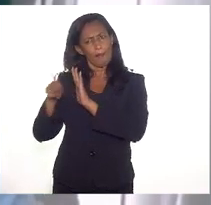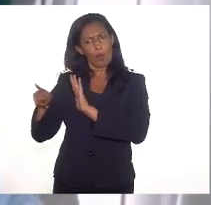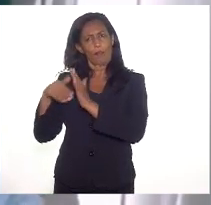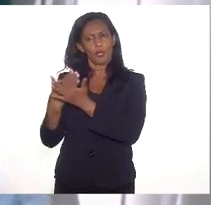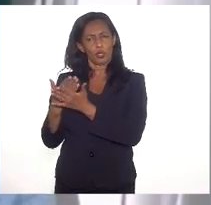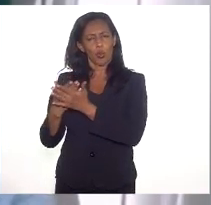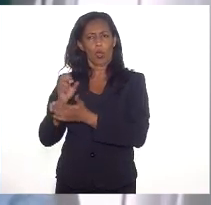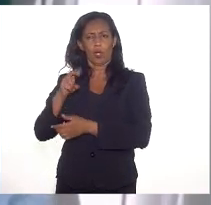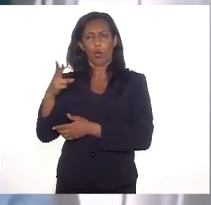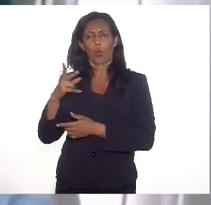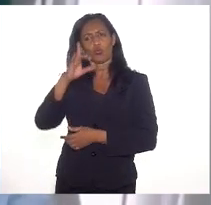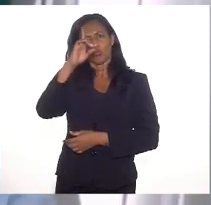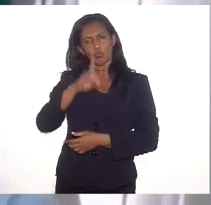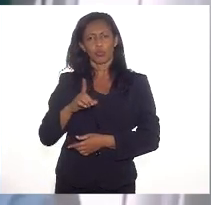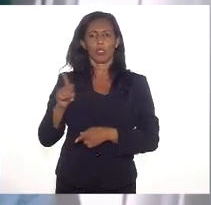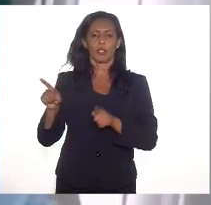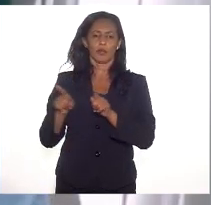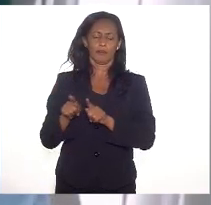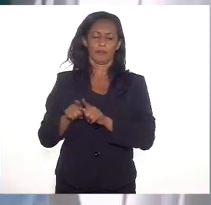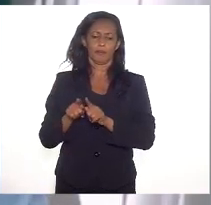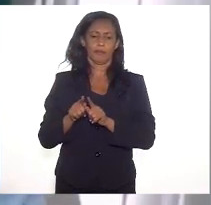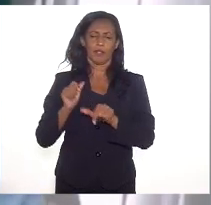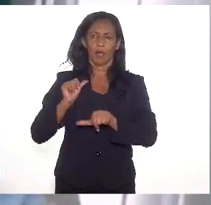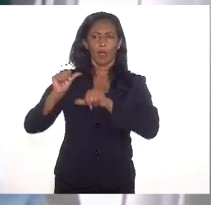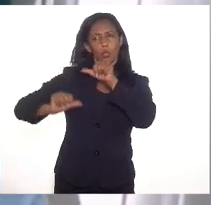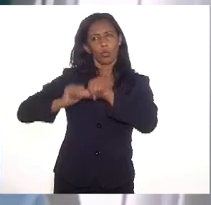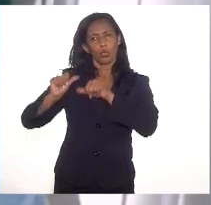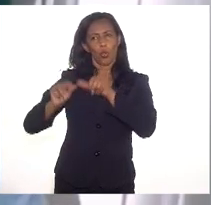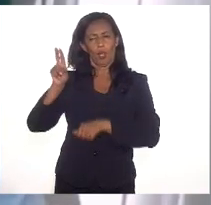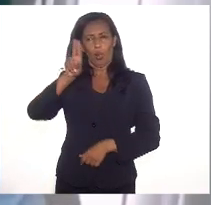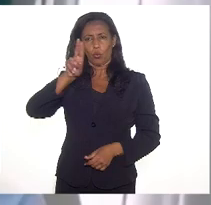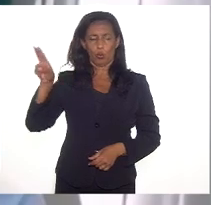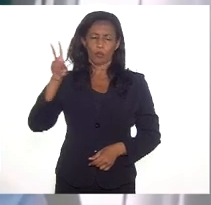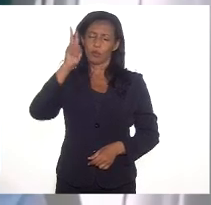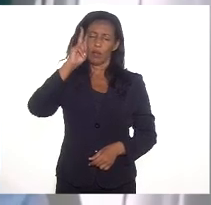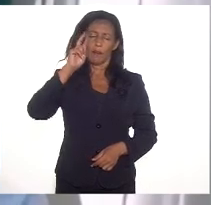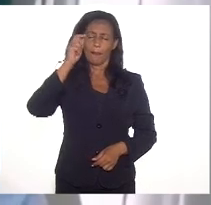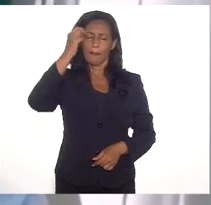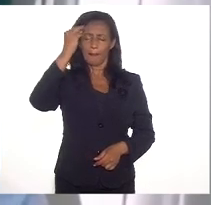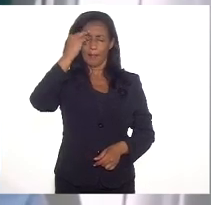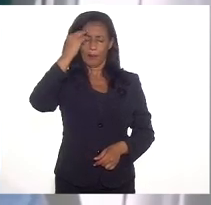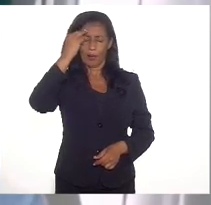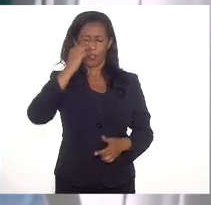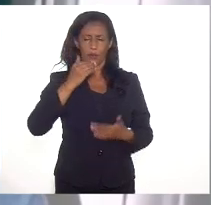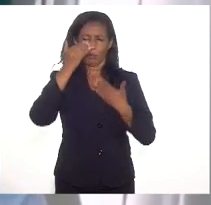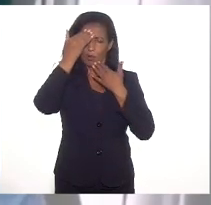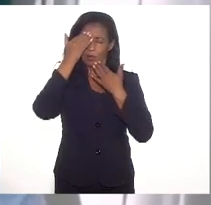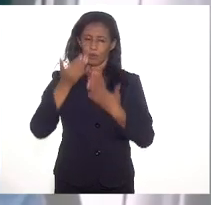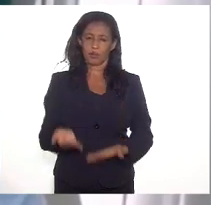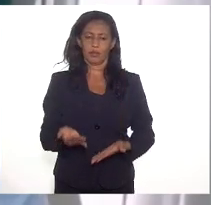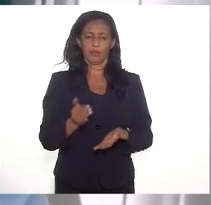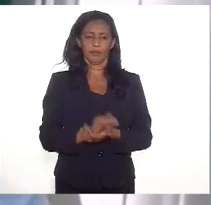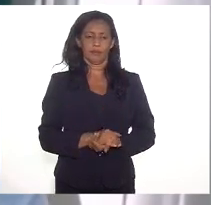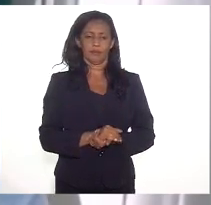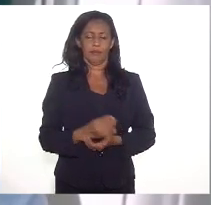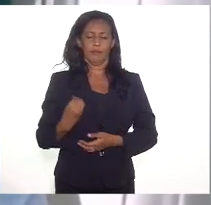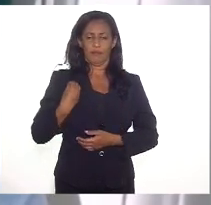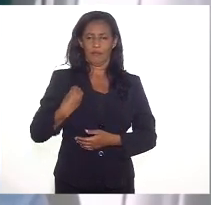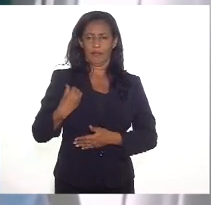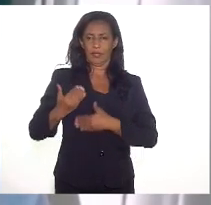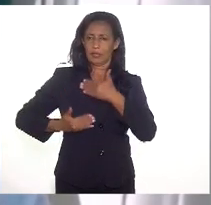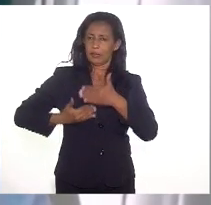Vila Ipiranga, cujo nome é Agnaldo Macedo. Então, queria fazer esse registro de memória, um agradecimento à trajetória,